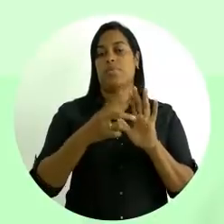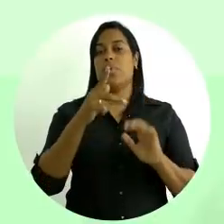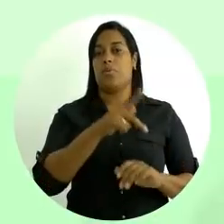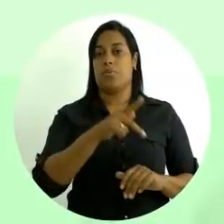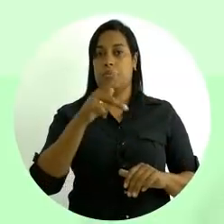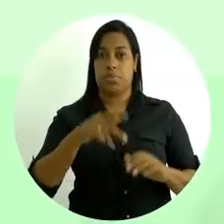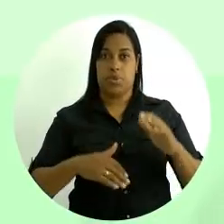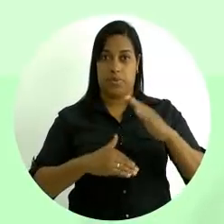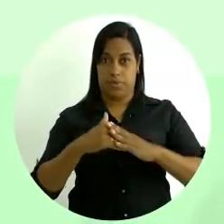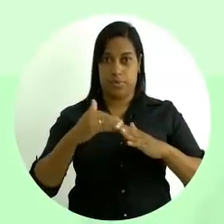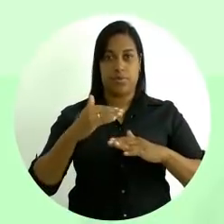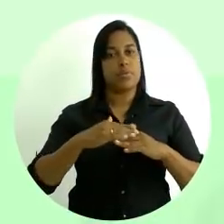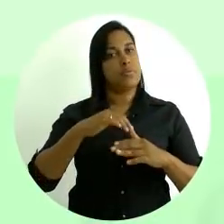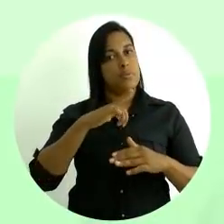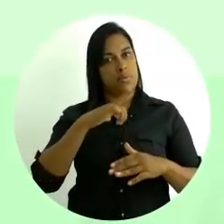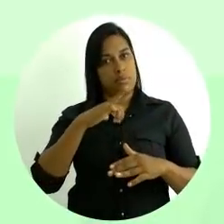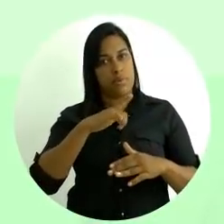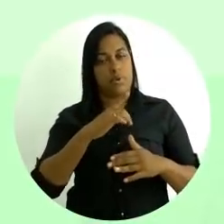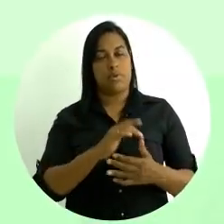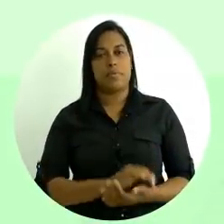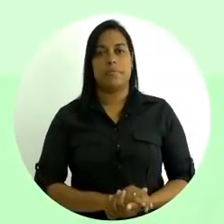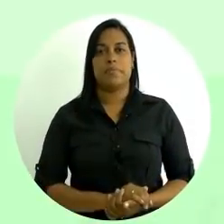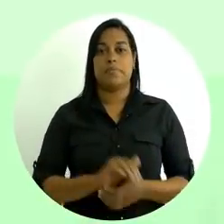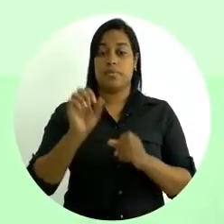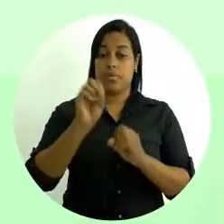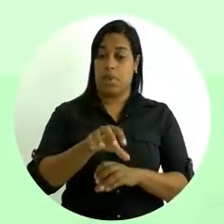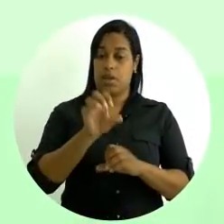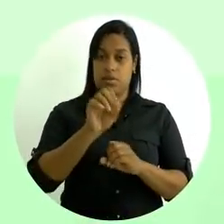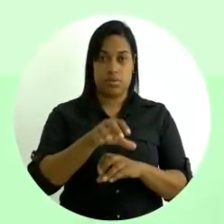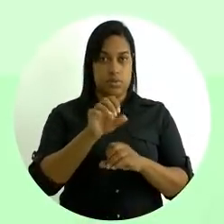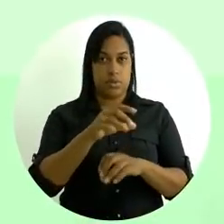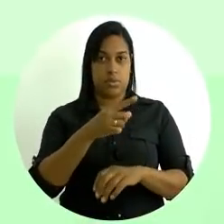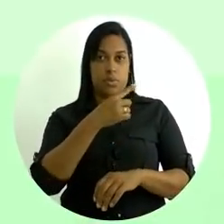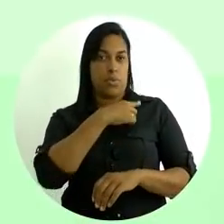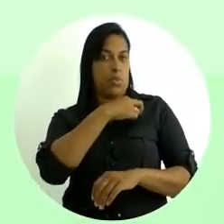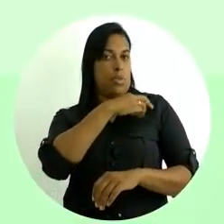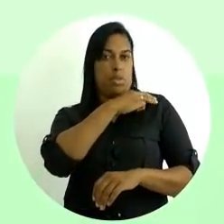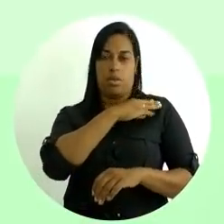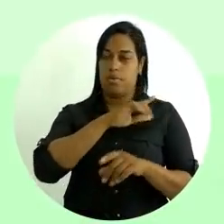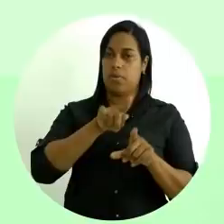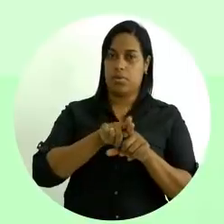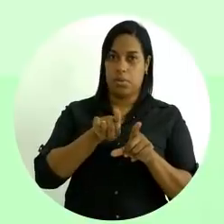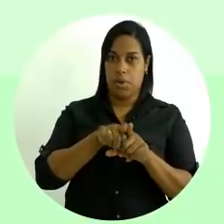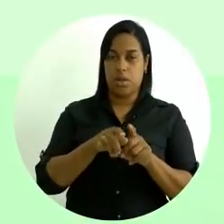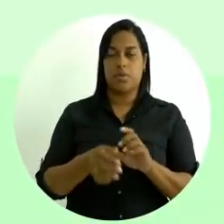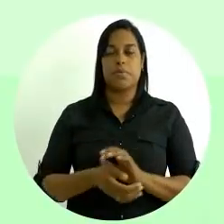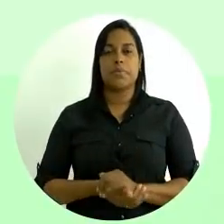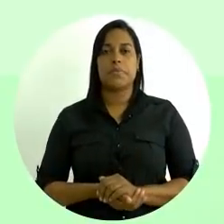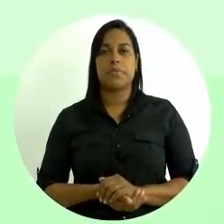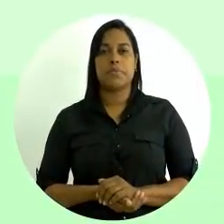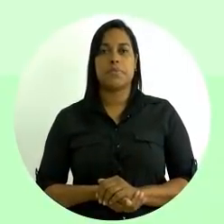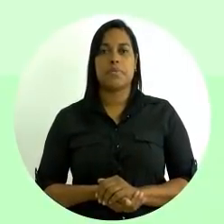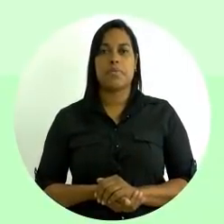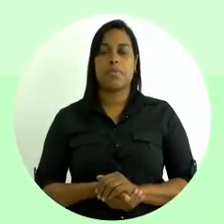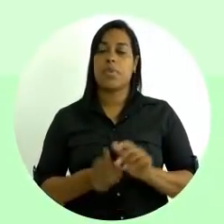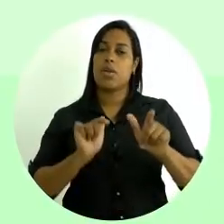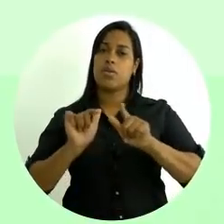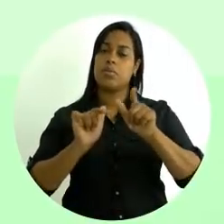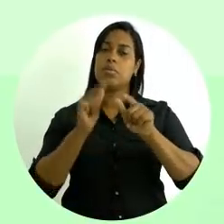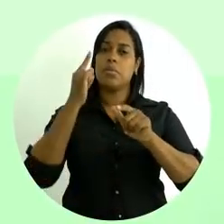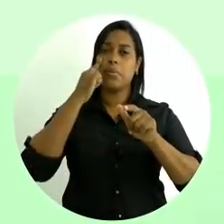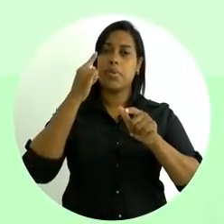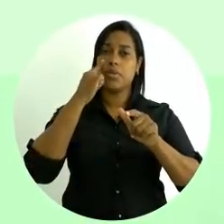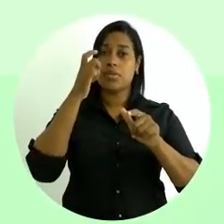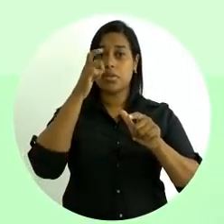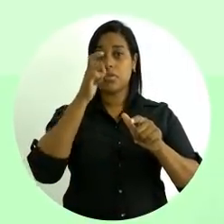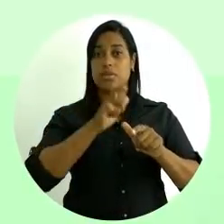que o profissional exerça, do nível de ensino que ele atua, tá? Independentemente. Então, nós trabalhamos de